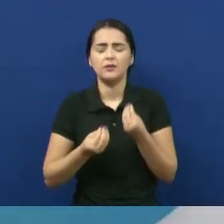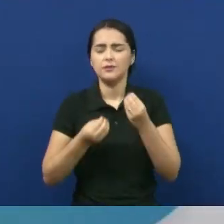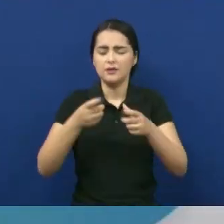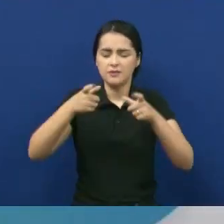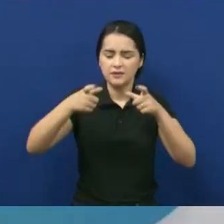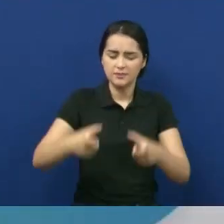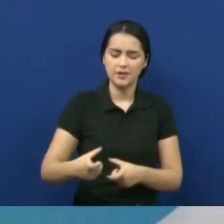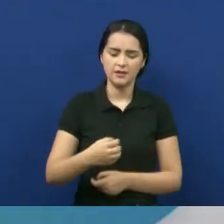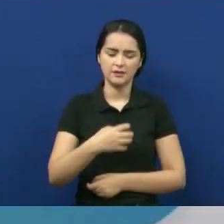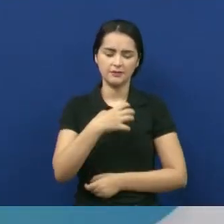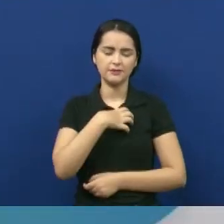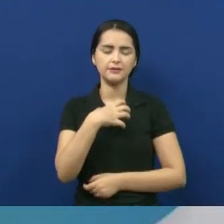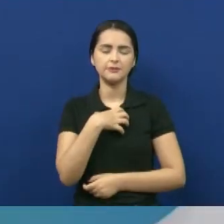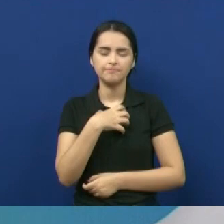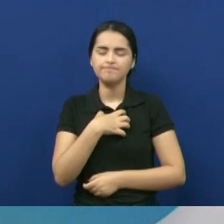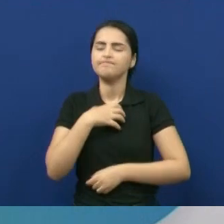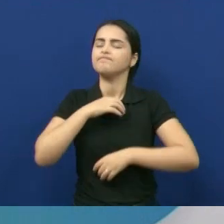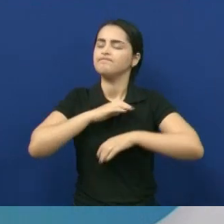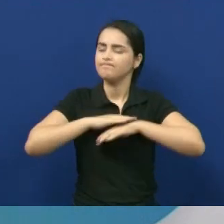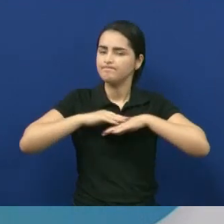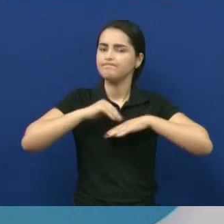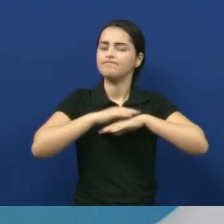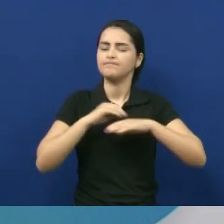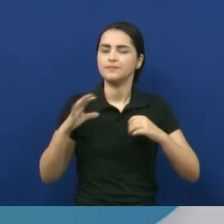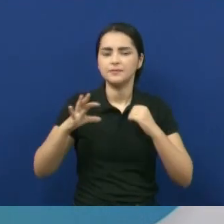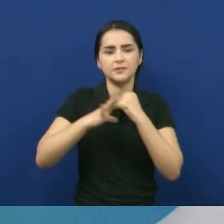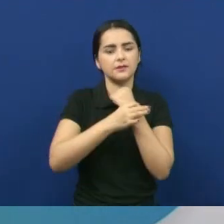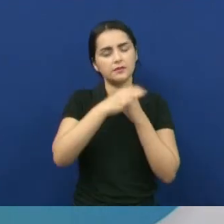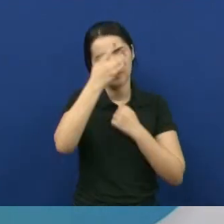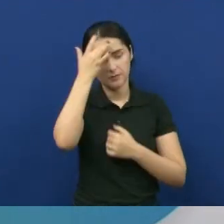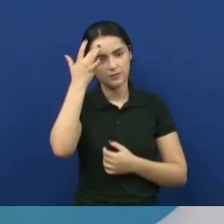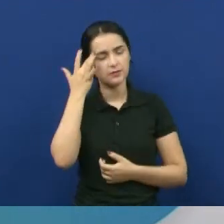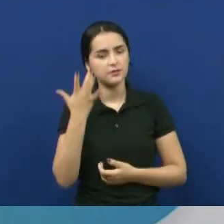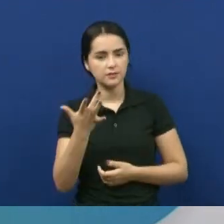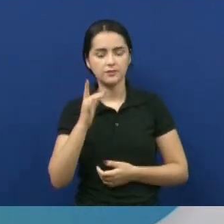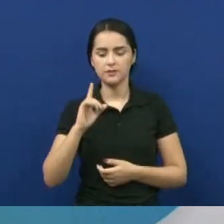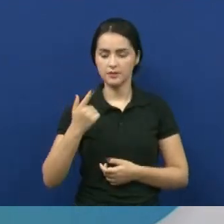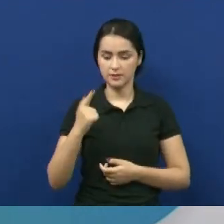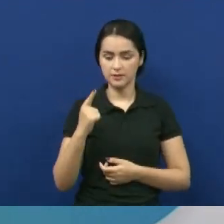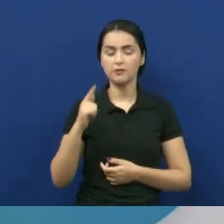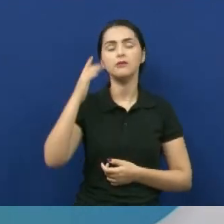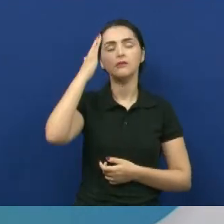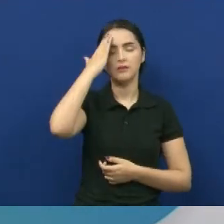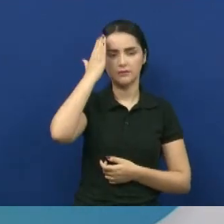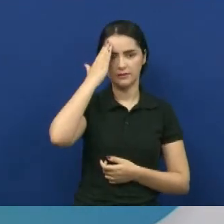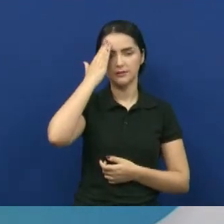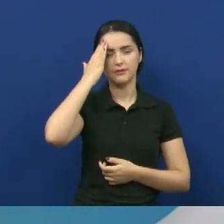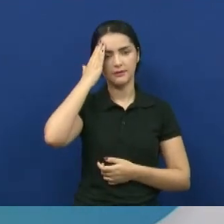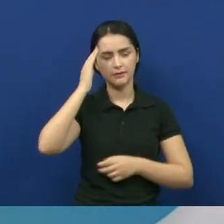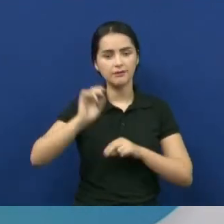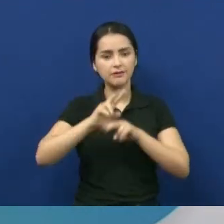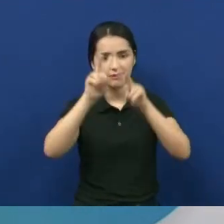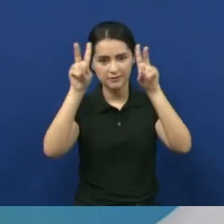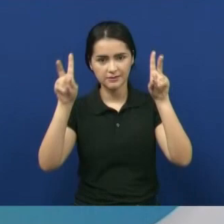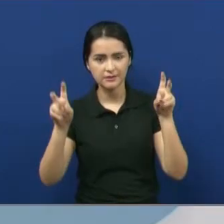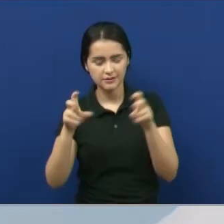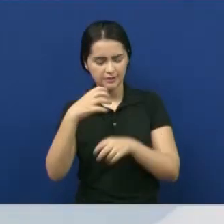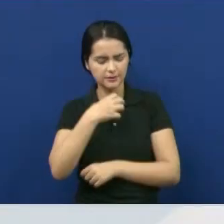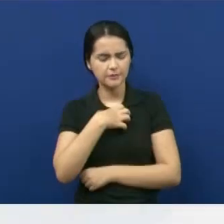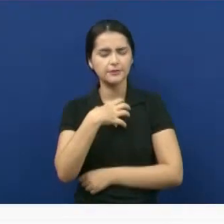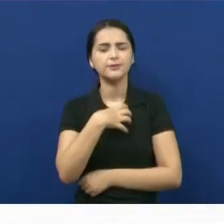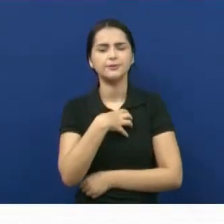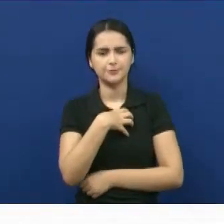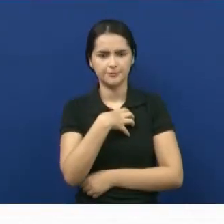trouxesse um sentimento de aconchego para as pessoas. Então a geografia, ela entende essa questão